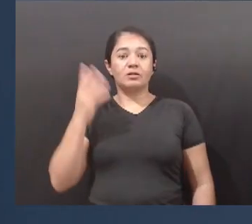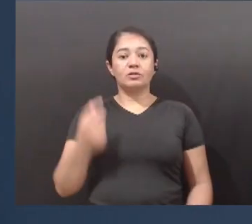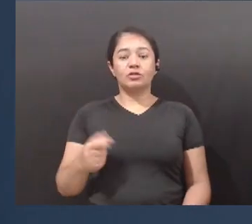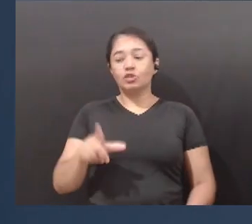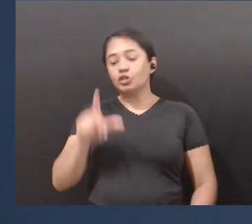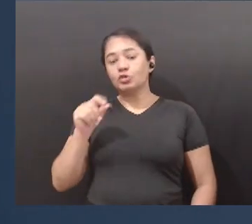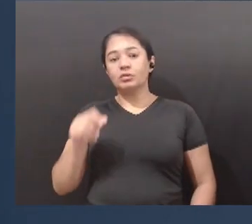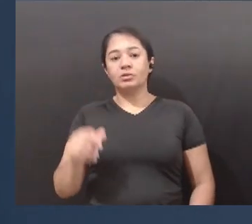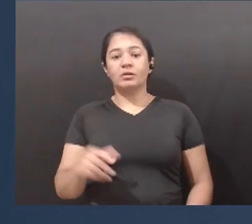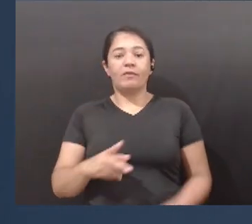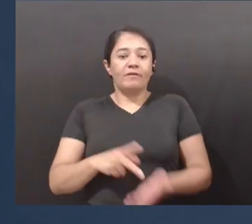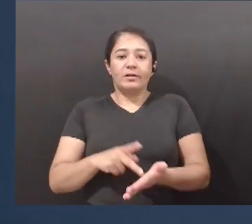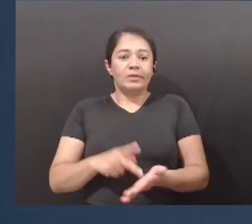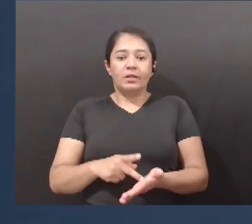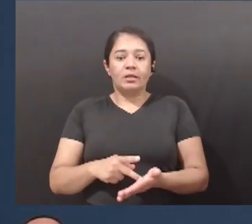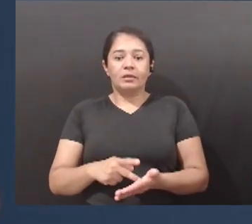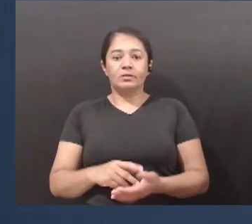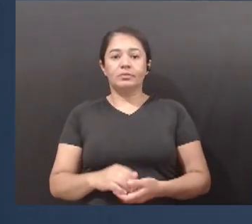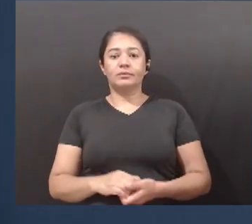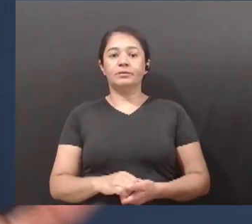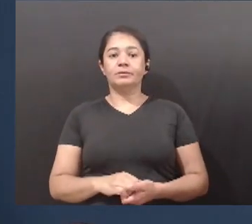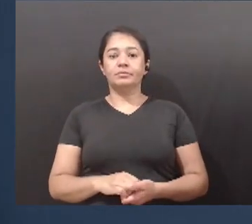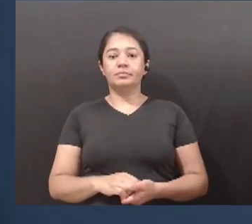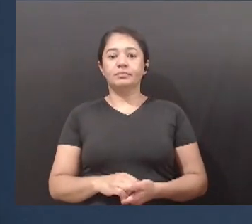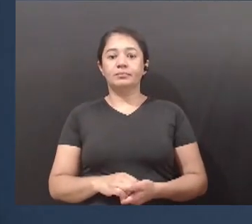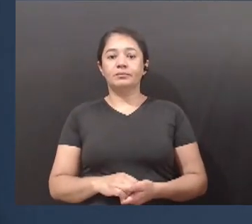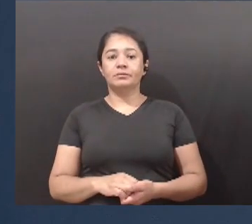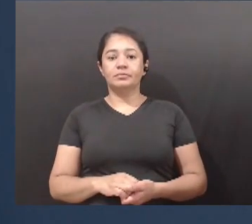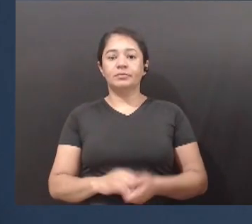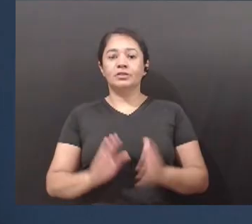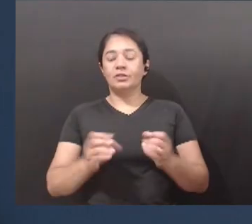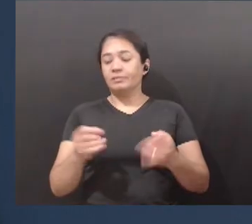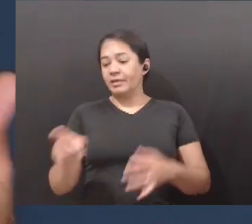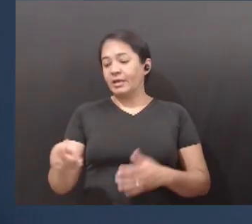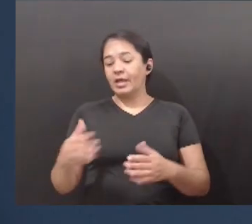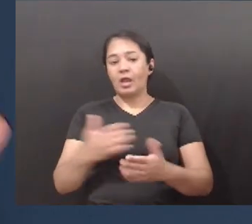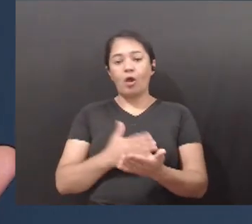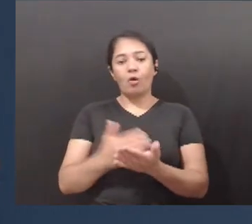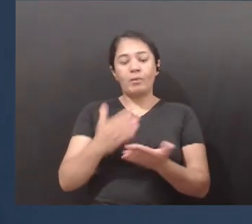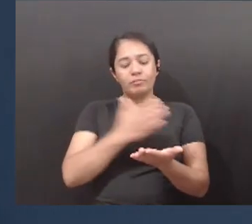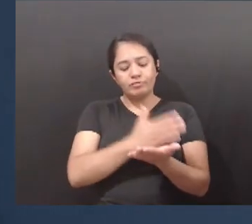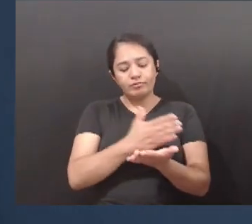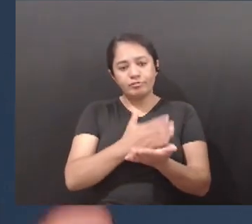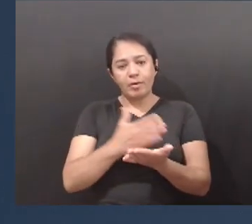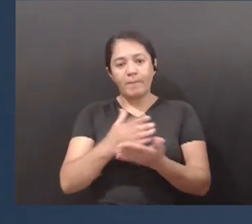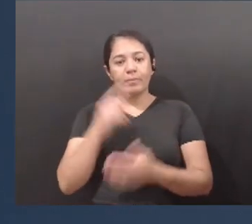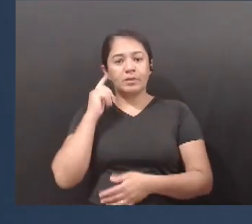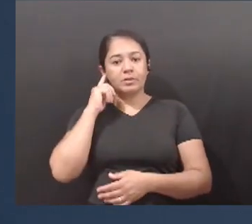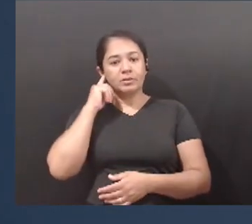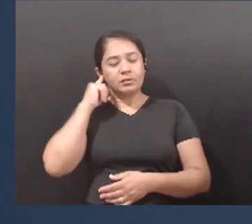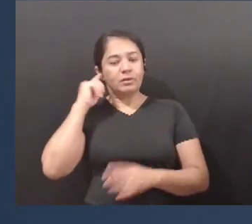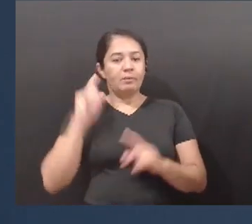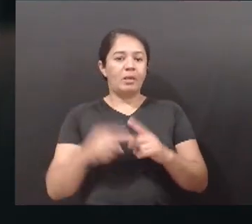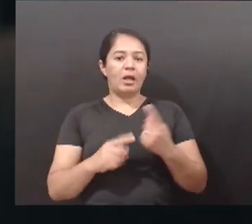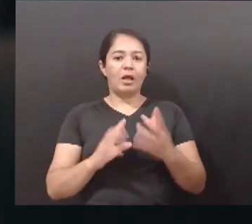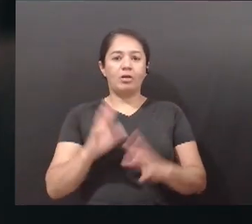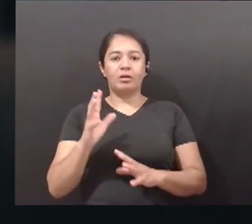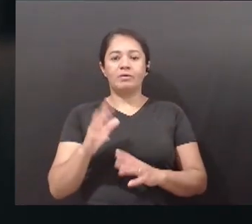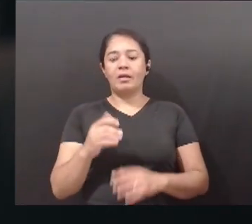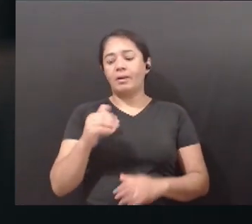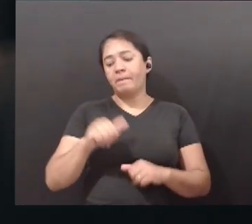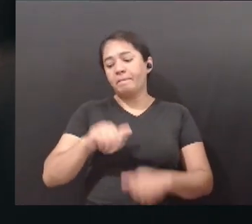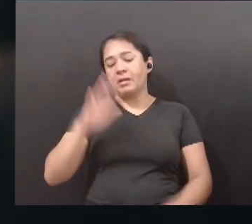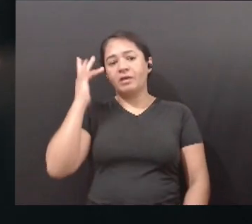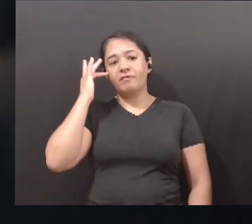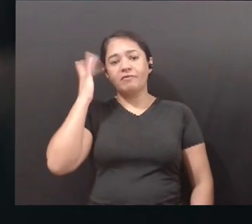é mistério para ninguém. E aí, como eu falei, ela entra no financiamento. Mas aí teve aquelas questões, para ela se torna muito mais fácil fazer uma mudança, mudar de